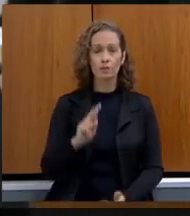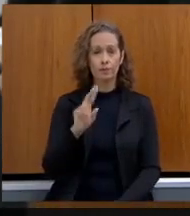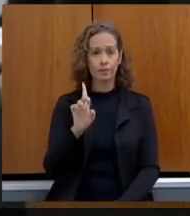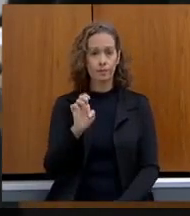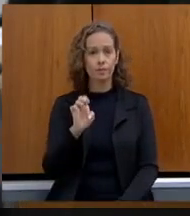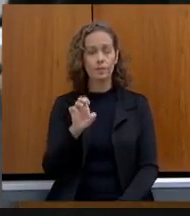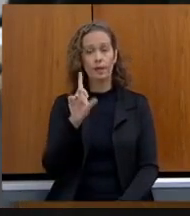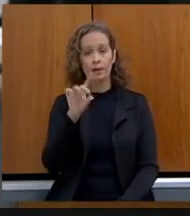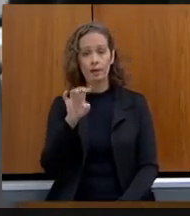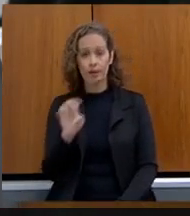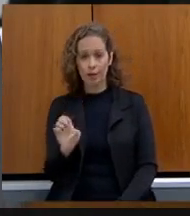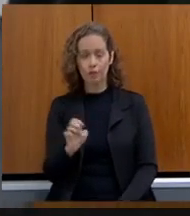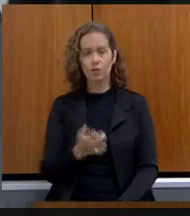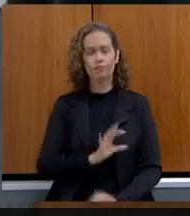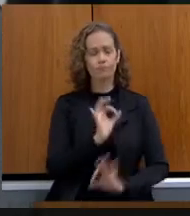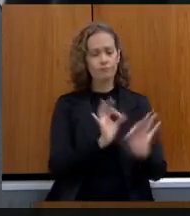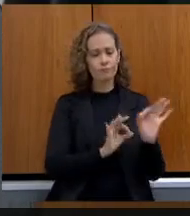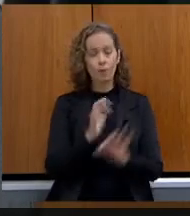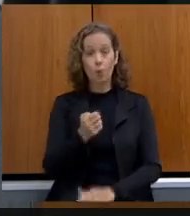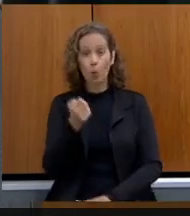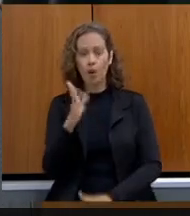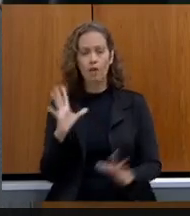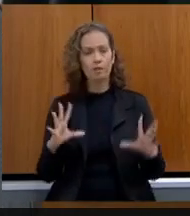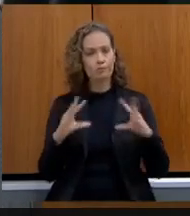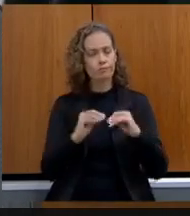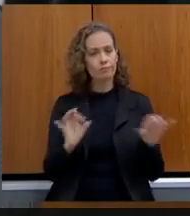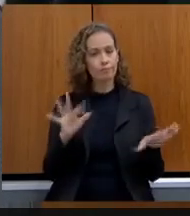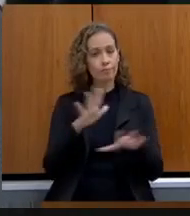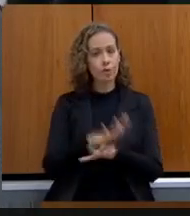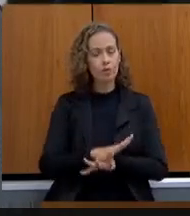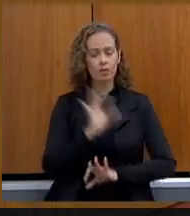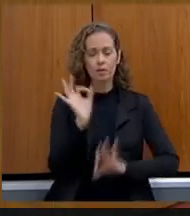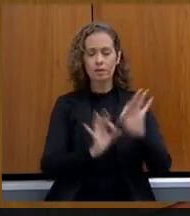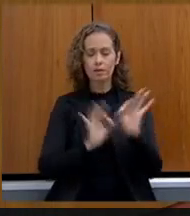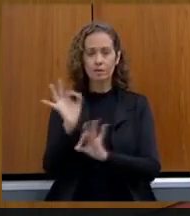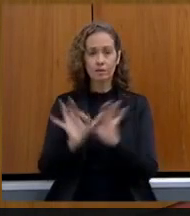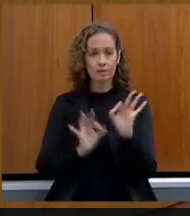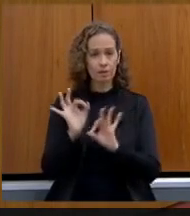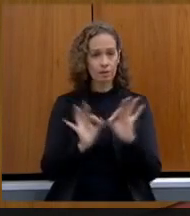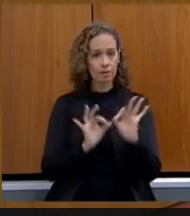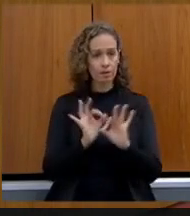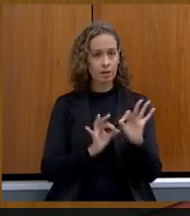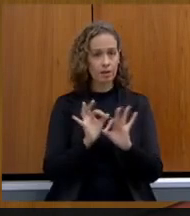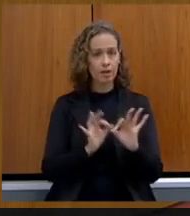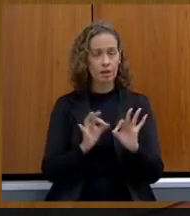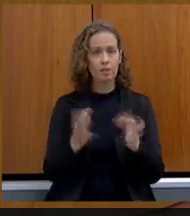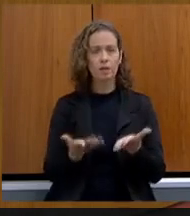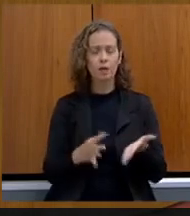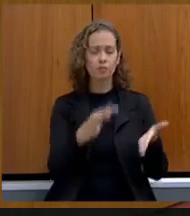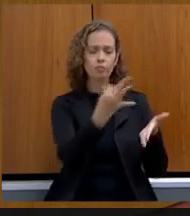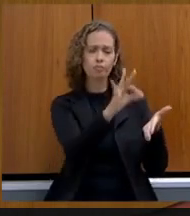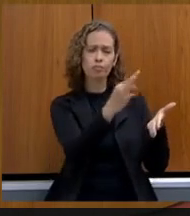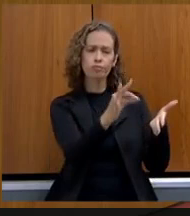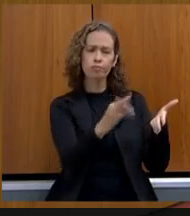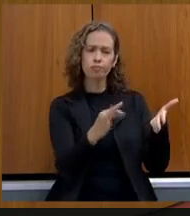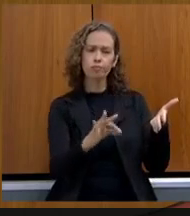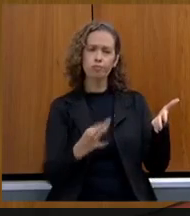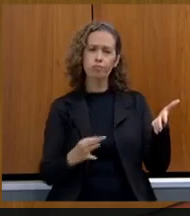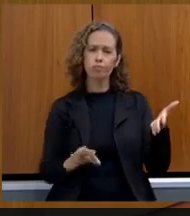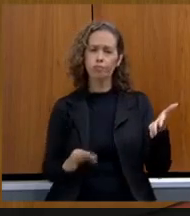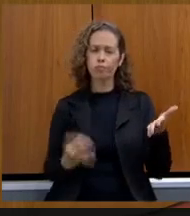que está em fase de conclusão da preparação do check list né nós